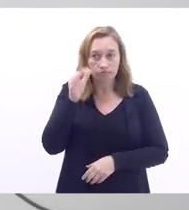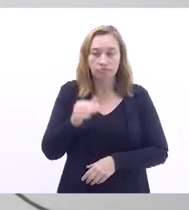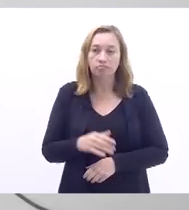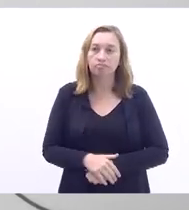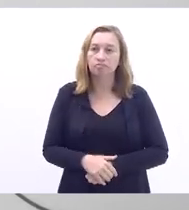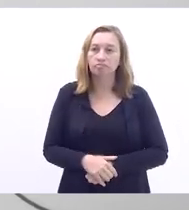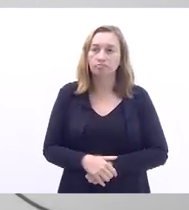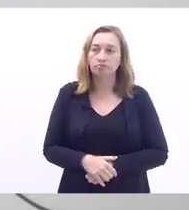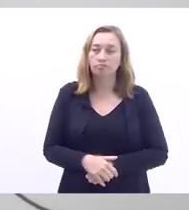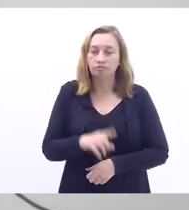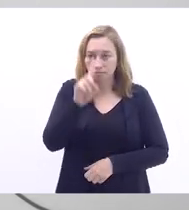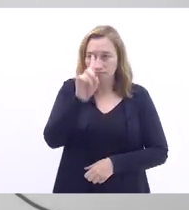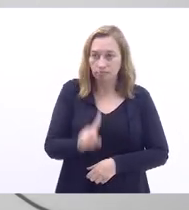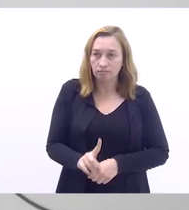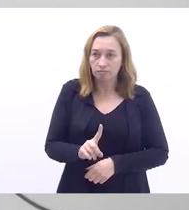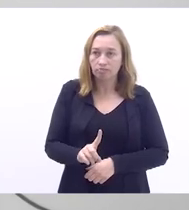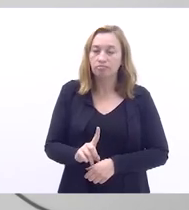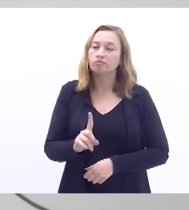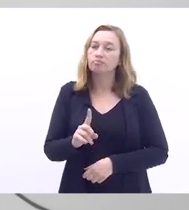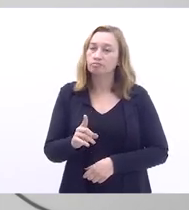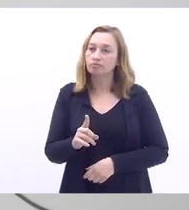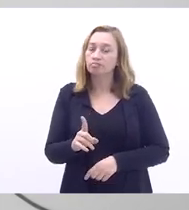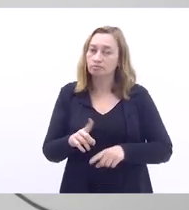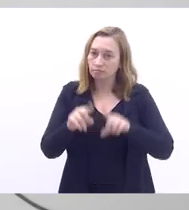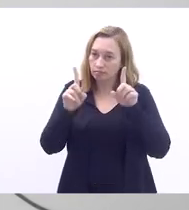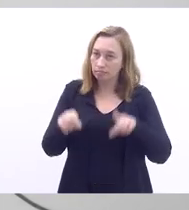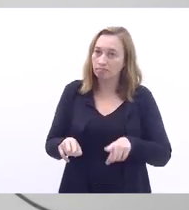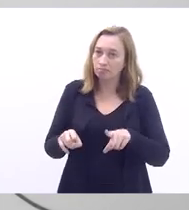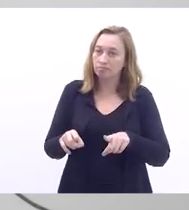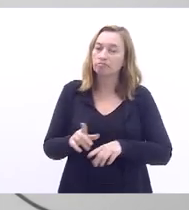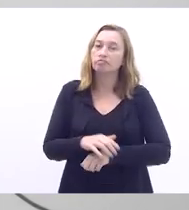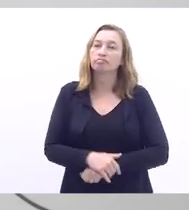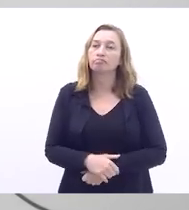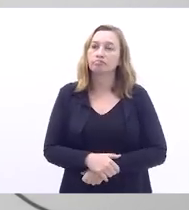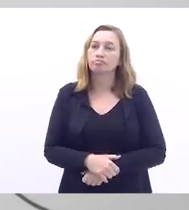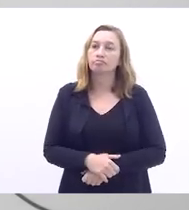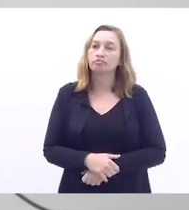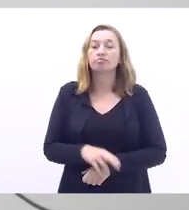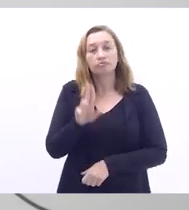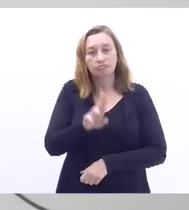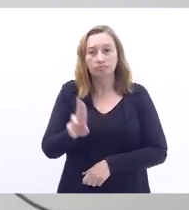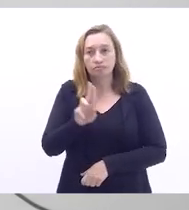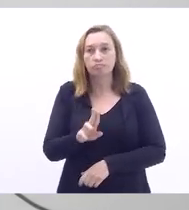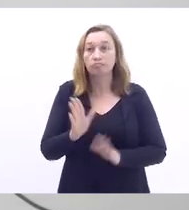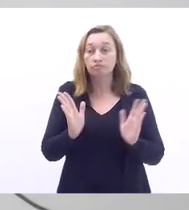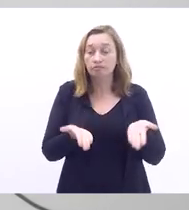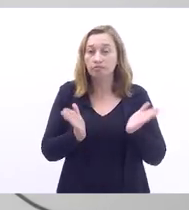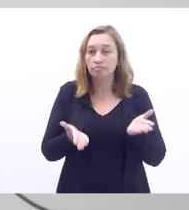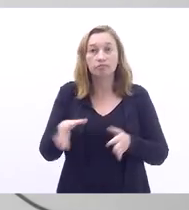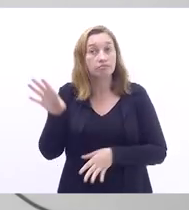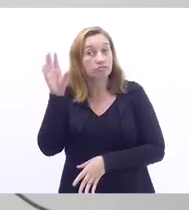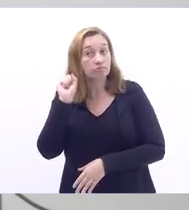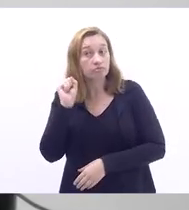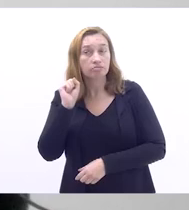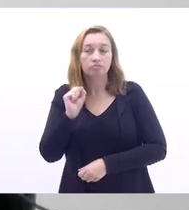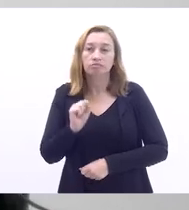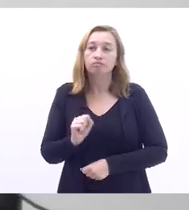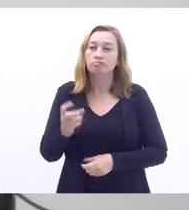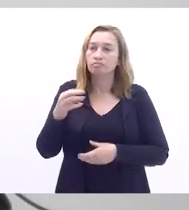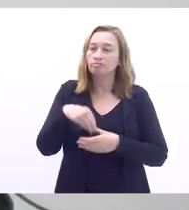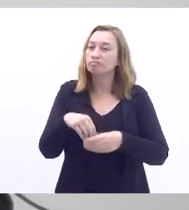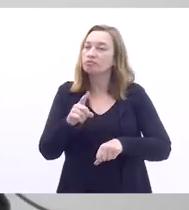e os legítimos direitos dos servidores da UENF bom agora nós vamos ouvir